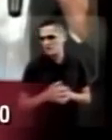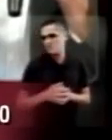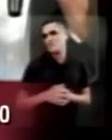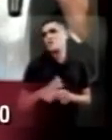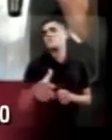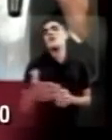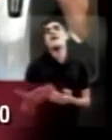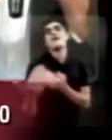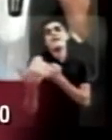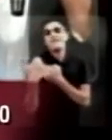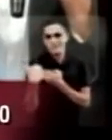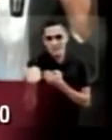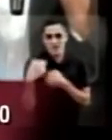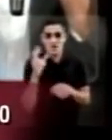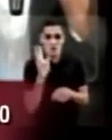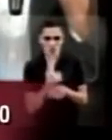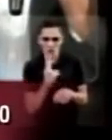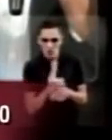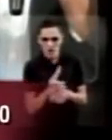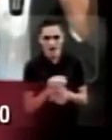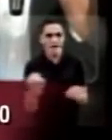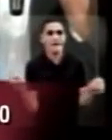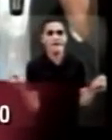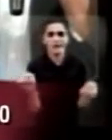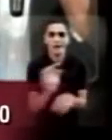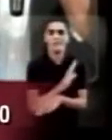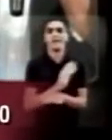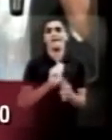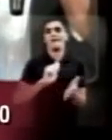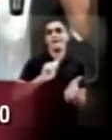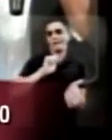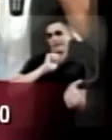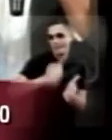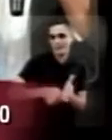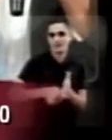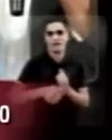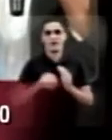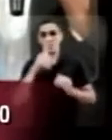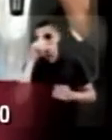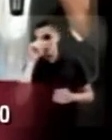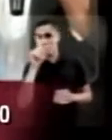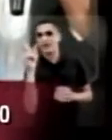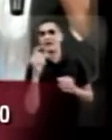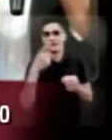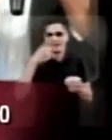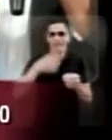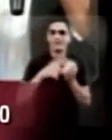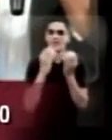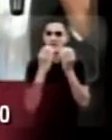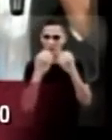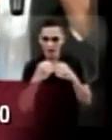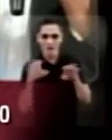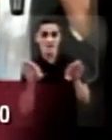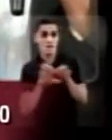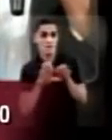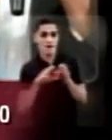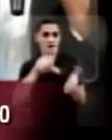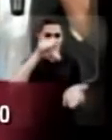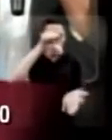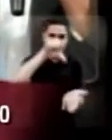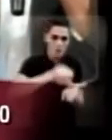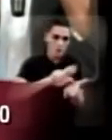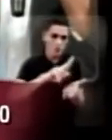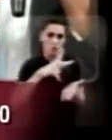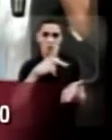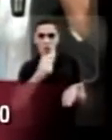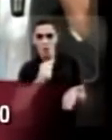Jaci, fecharmos a unidade do Anchieta para acolher Covid, fecharmos